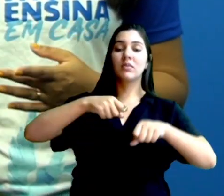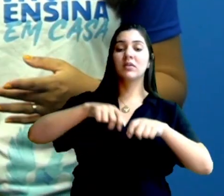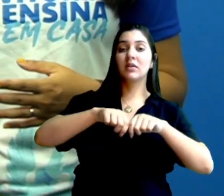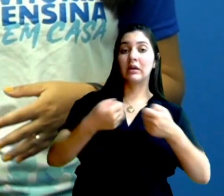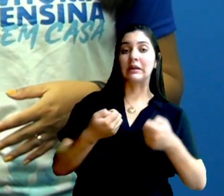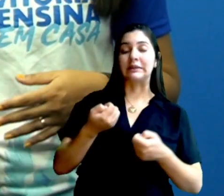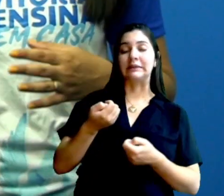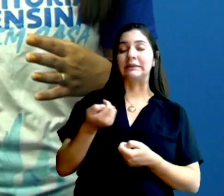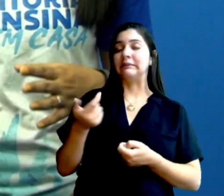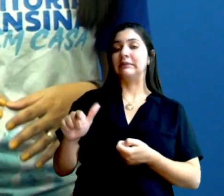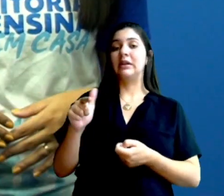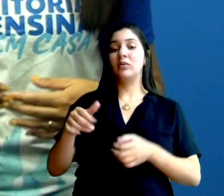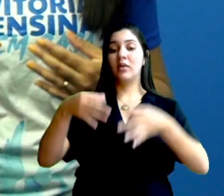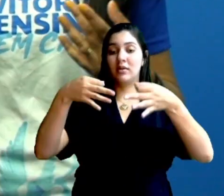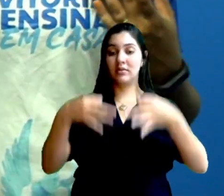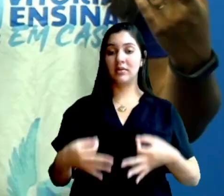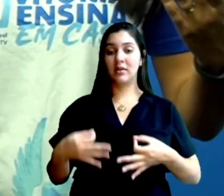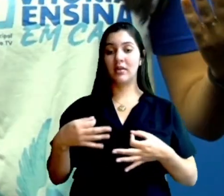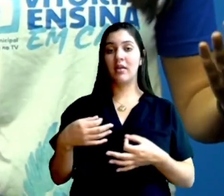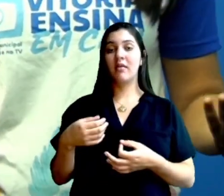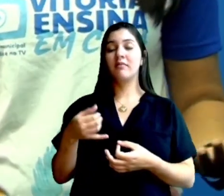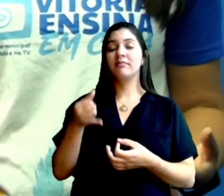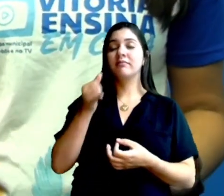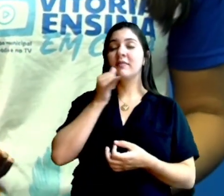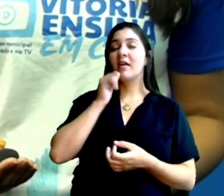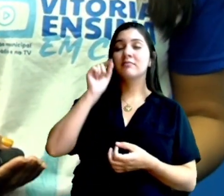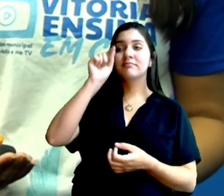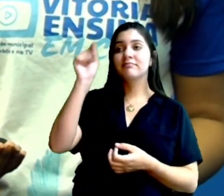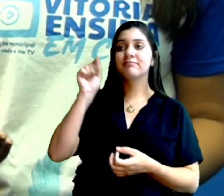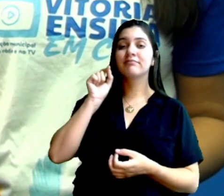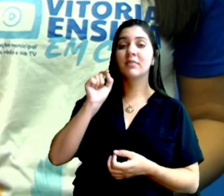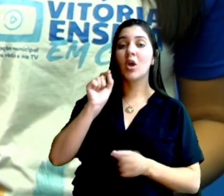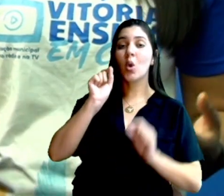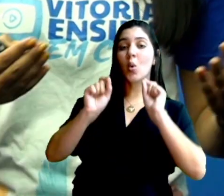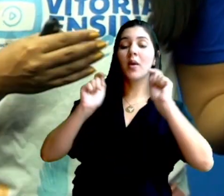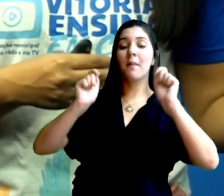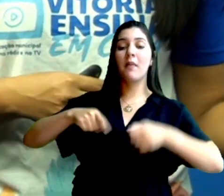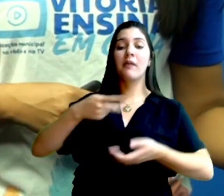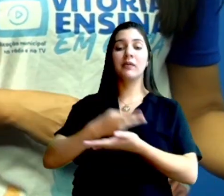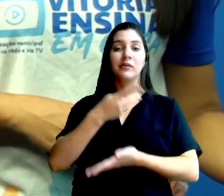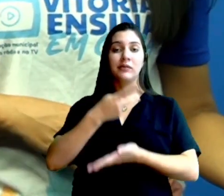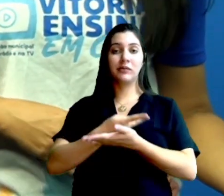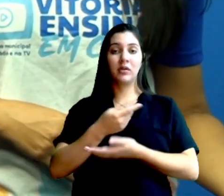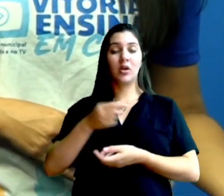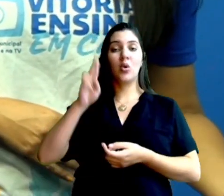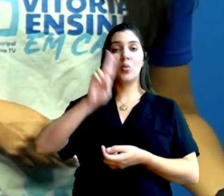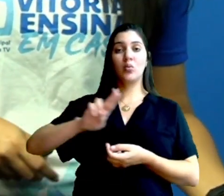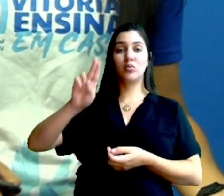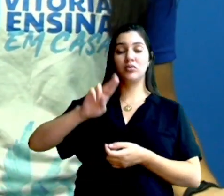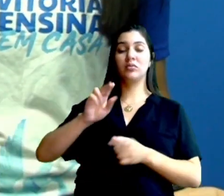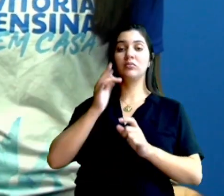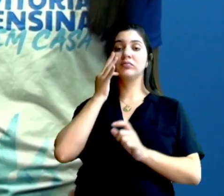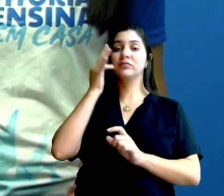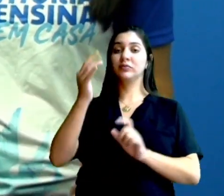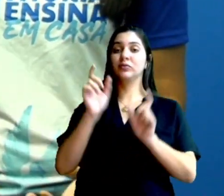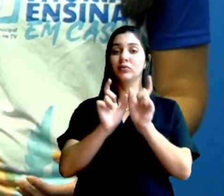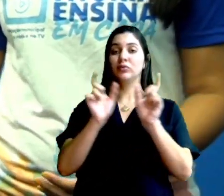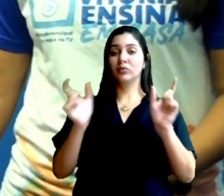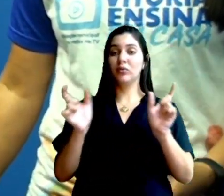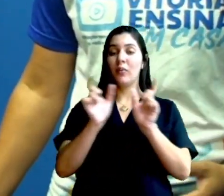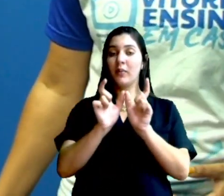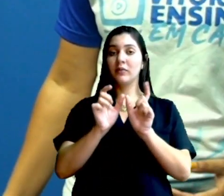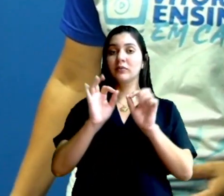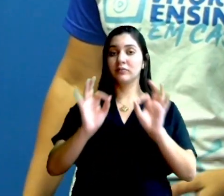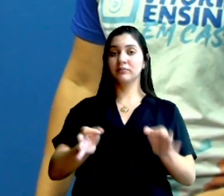tem certeza, a gente faz uma suposição do que pode ter acontecido, a gente usa o futuro composto,